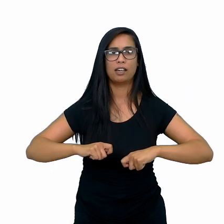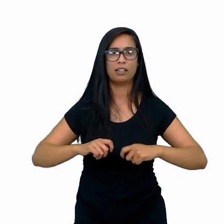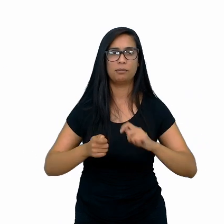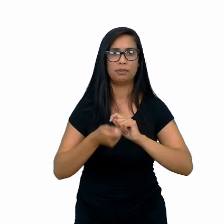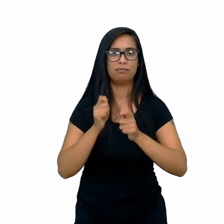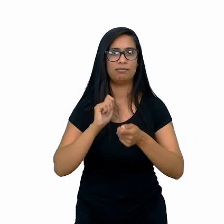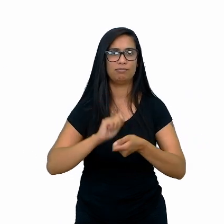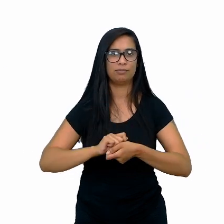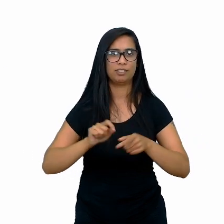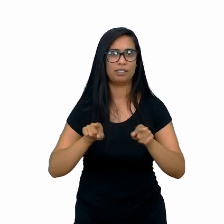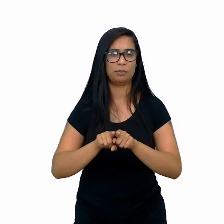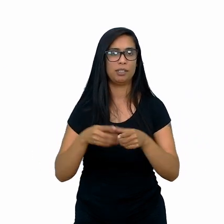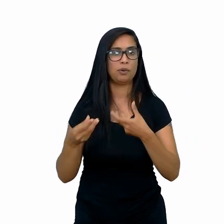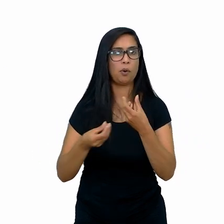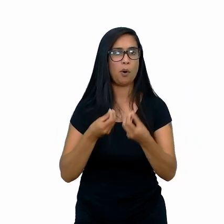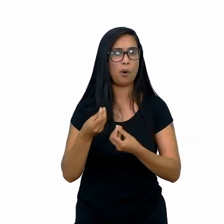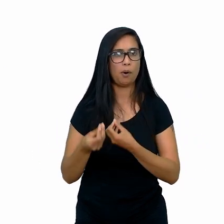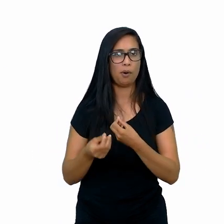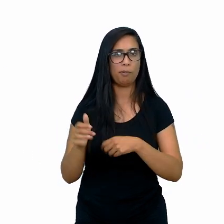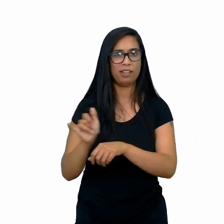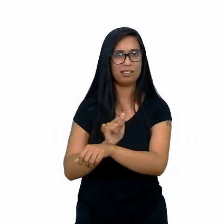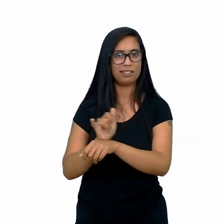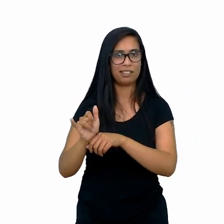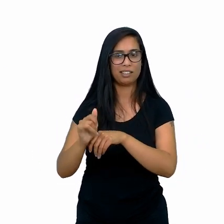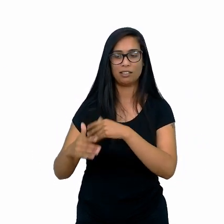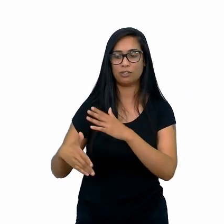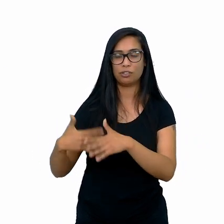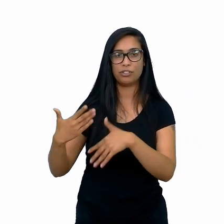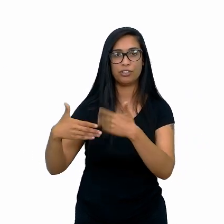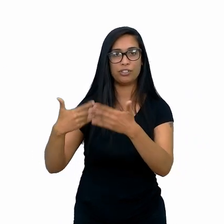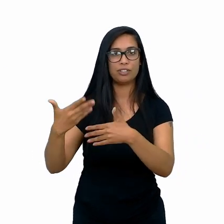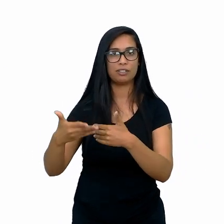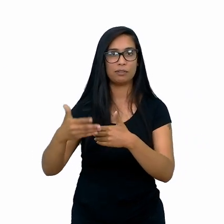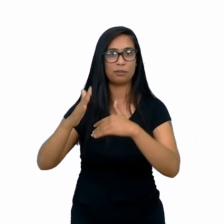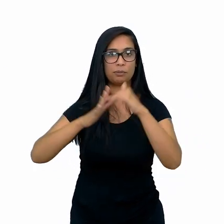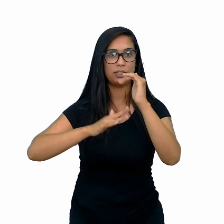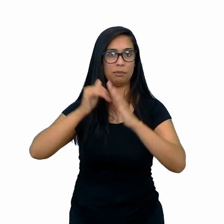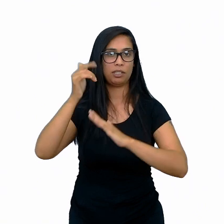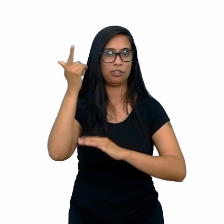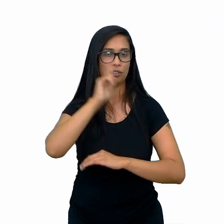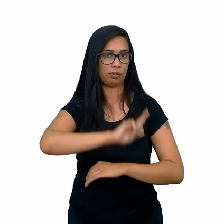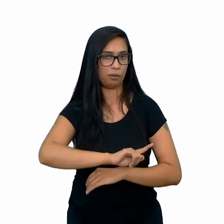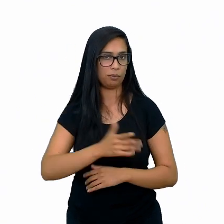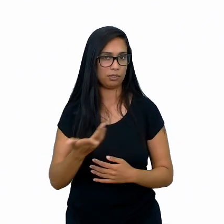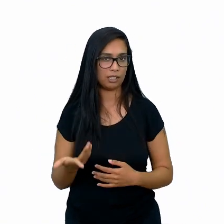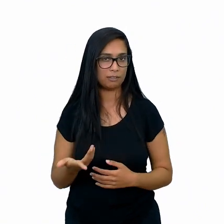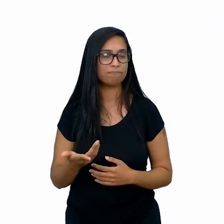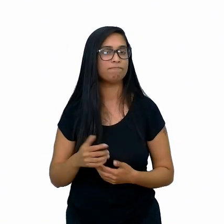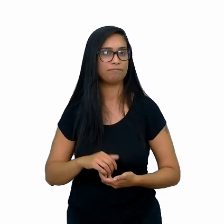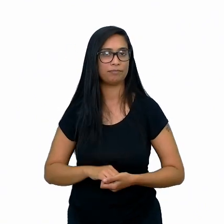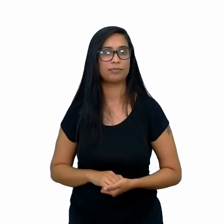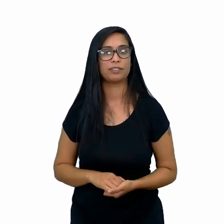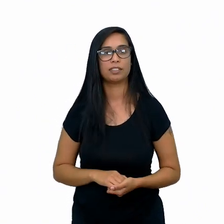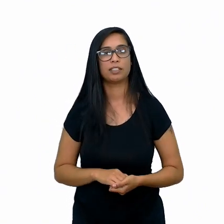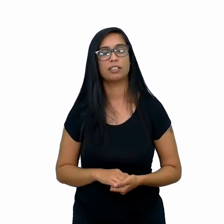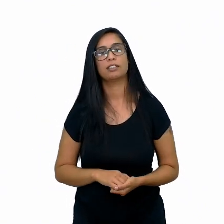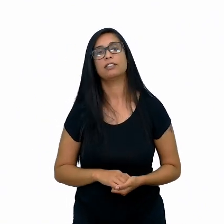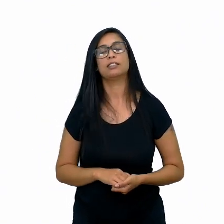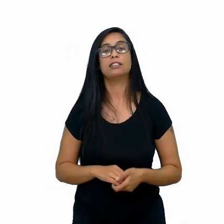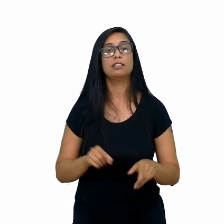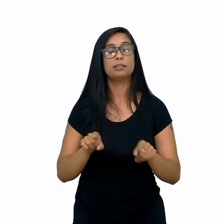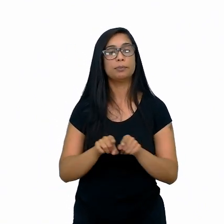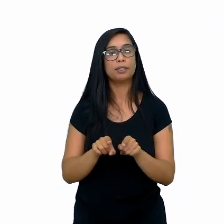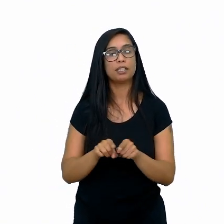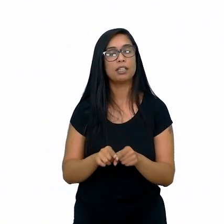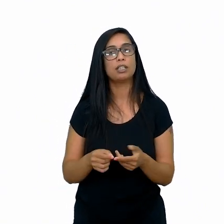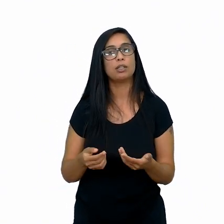ela possibilita o desenvolvimento dessa habilidade. Mas agora quero conversar com